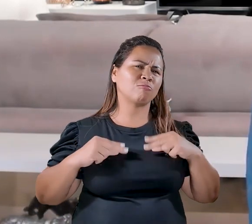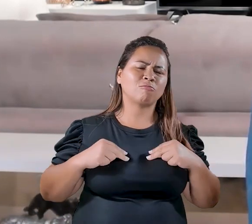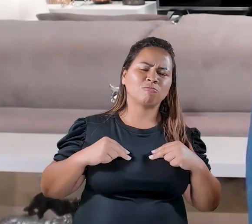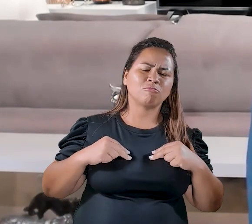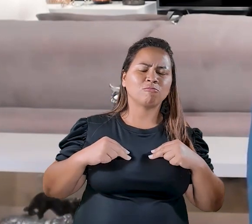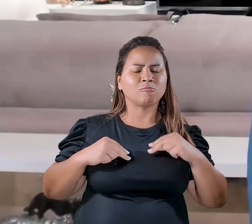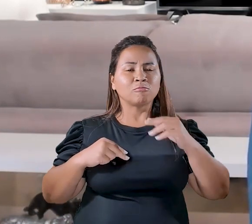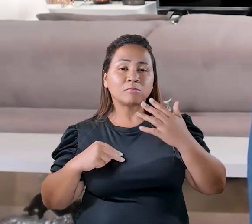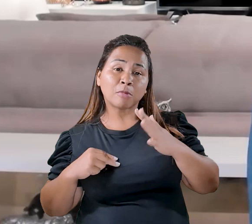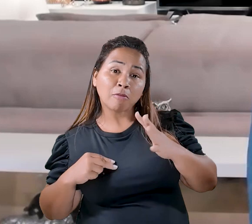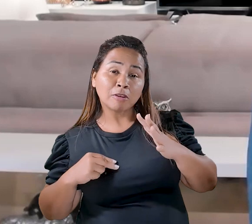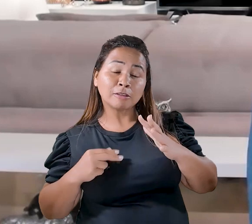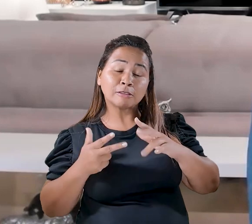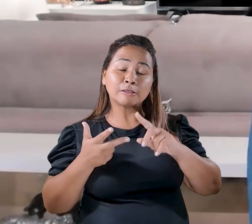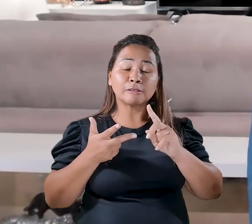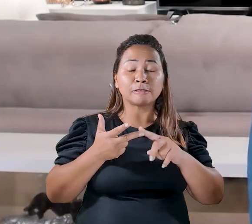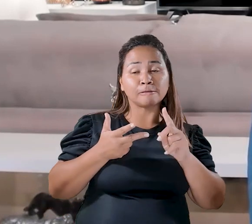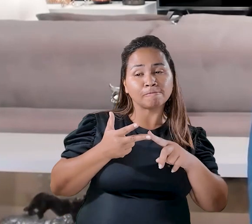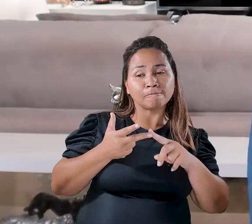talvez coragem,